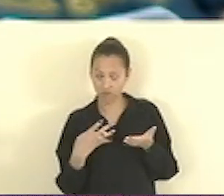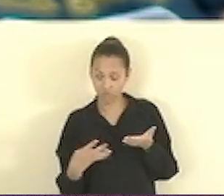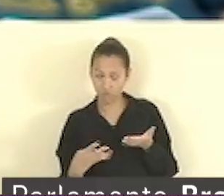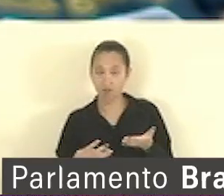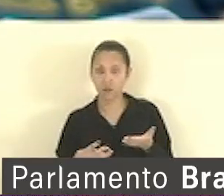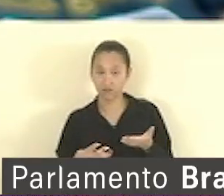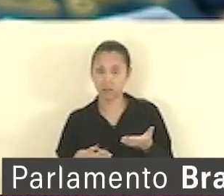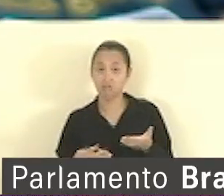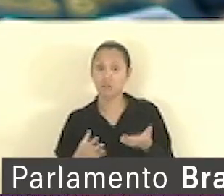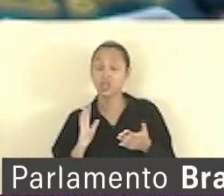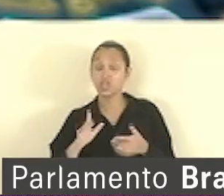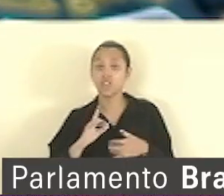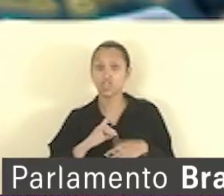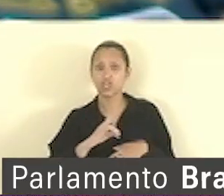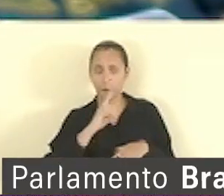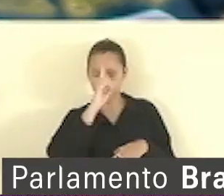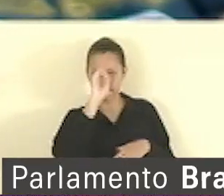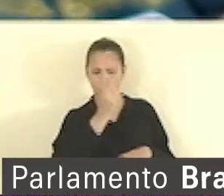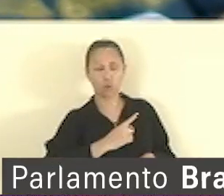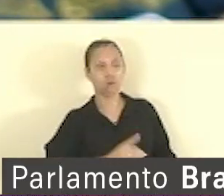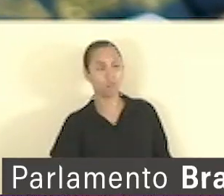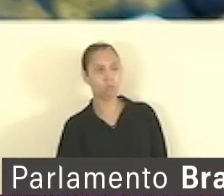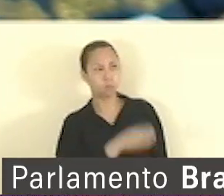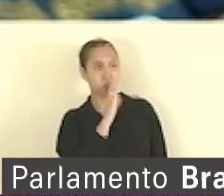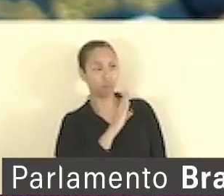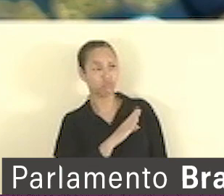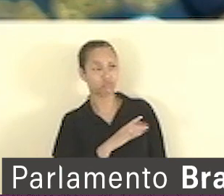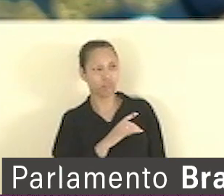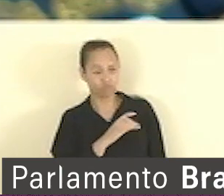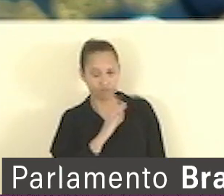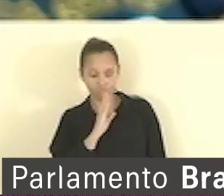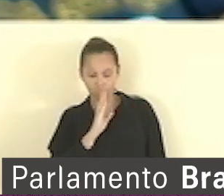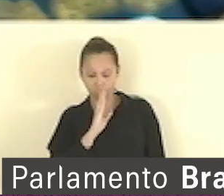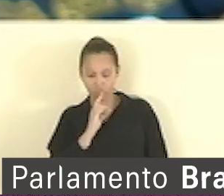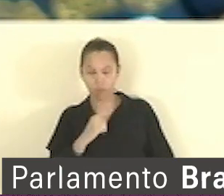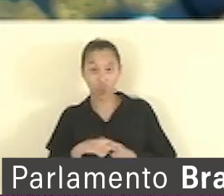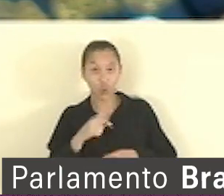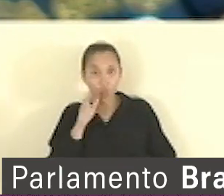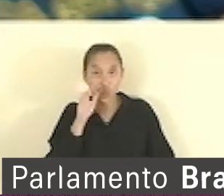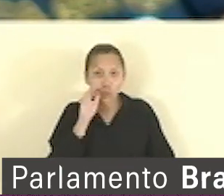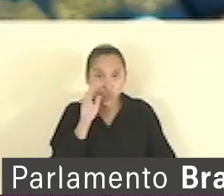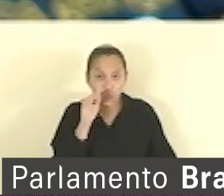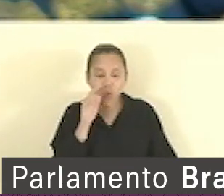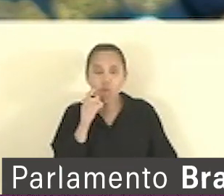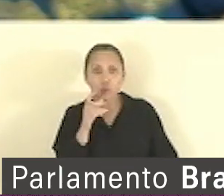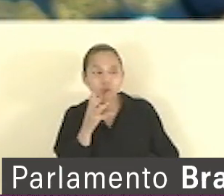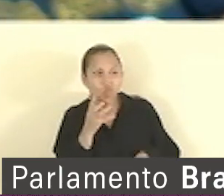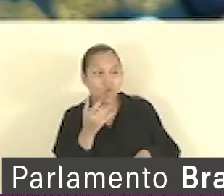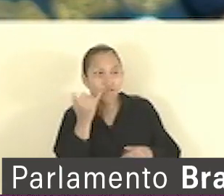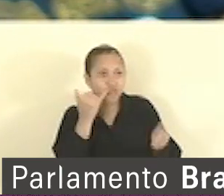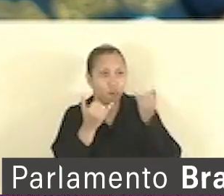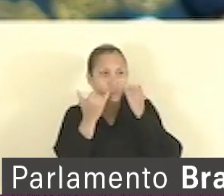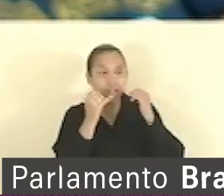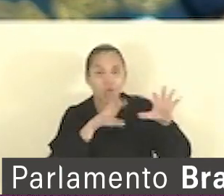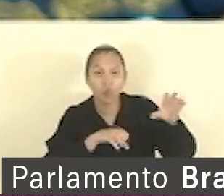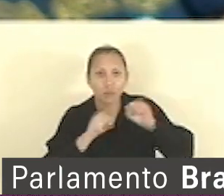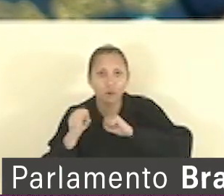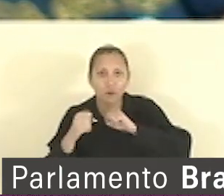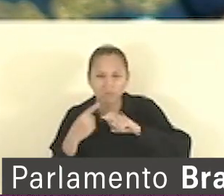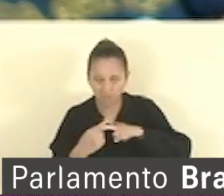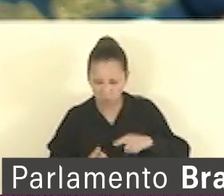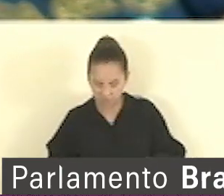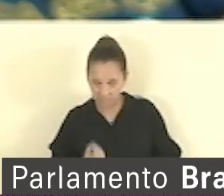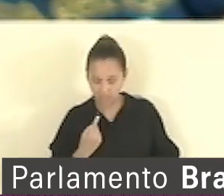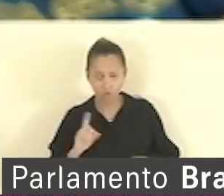já me mandaram calar a boca muitas vezes, só porque eu sou curioso, porque não porque eu sou